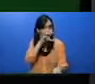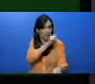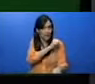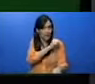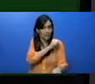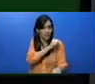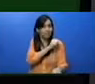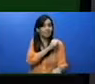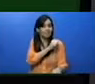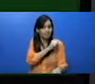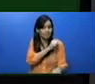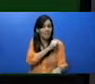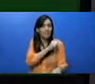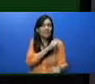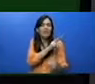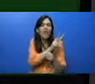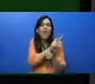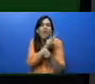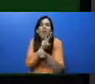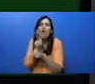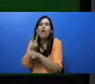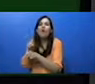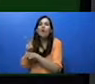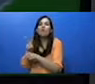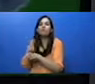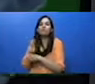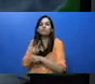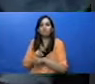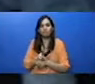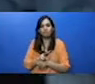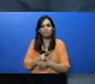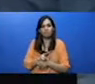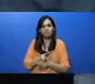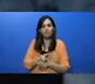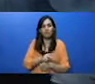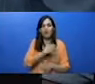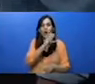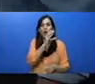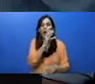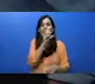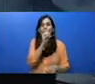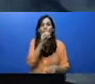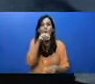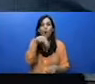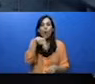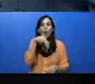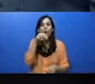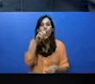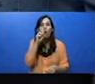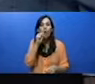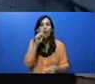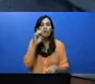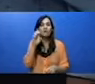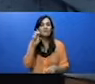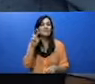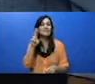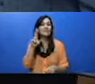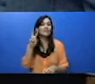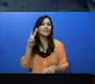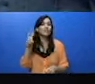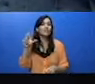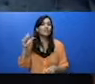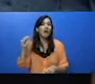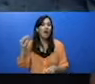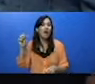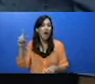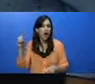habitat for conservado. O que significa isso? Conservado. Responda. Você